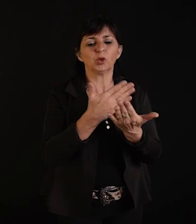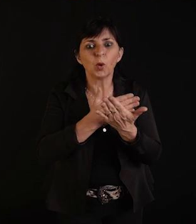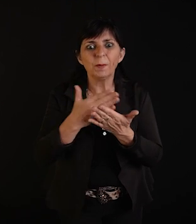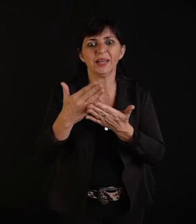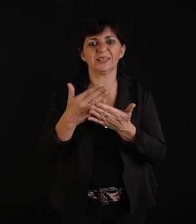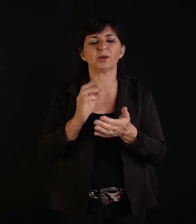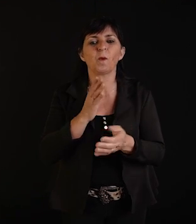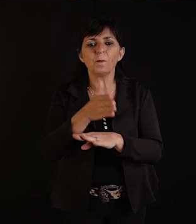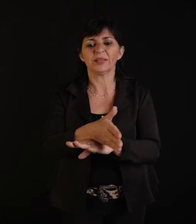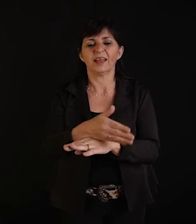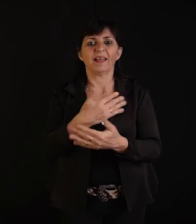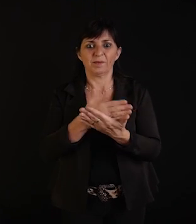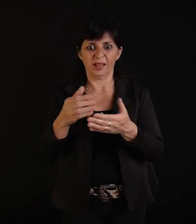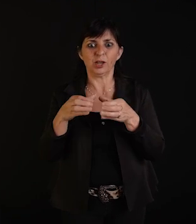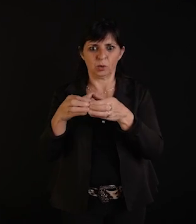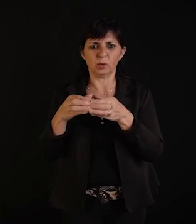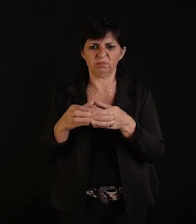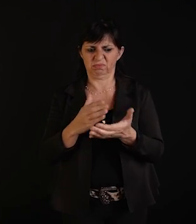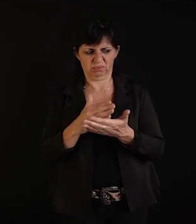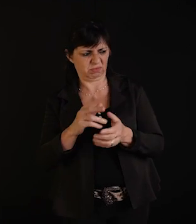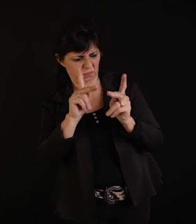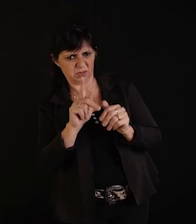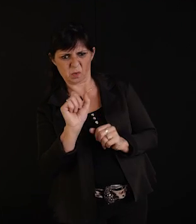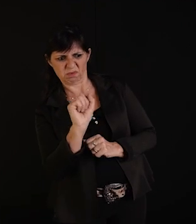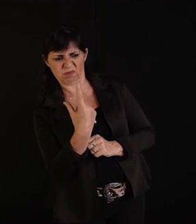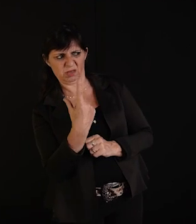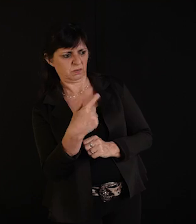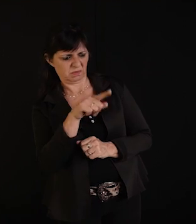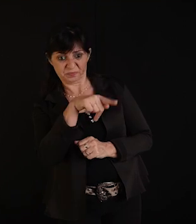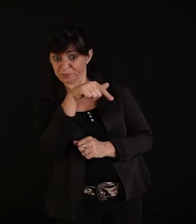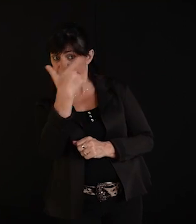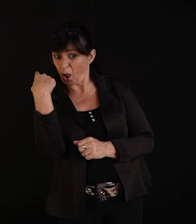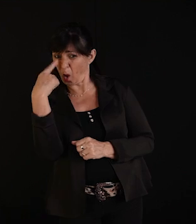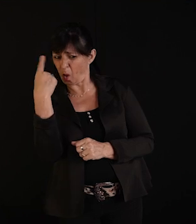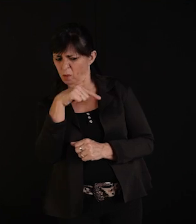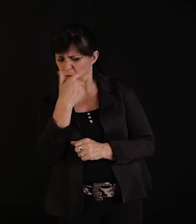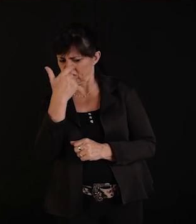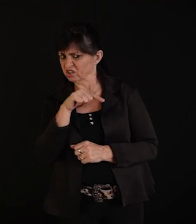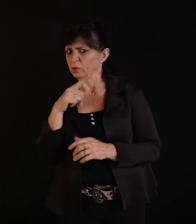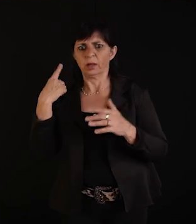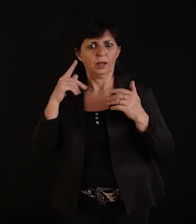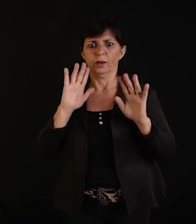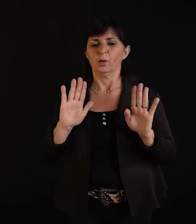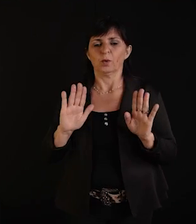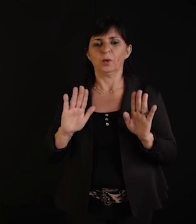Monarcas. Até no começo o pessoal estranhava um pouco, esse cara é louco e tal. E por falar de que esse cara é louco, que foi surgindo o Baita